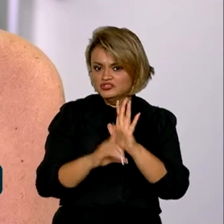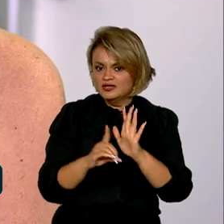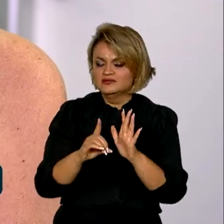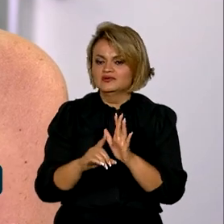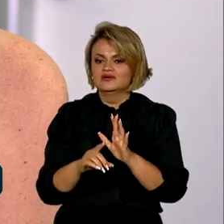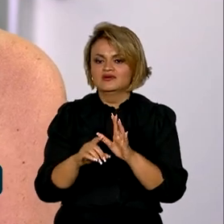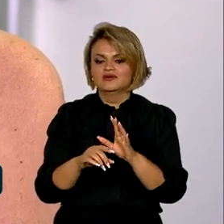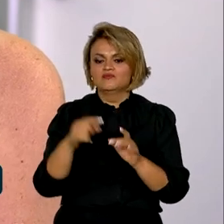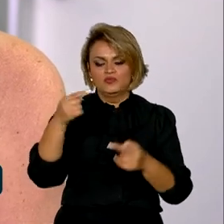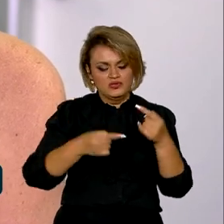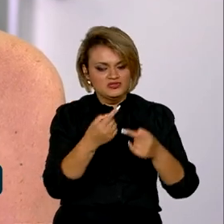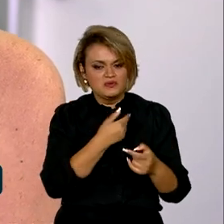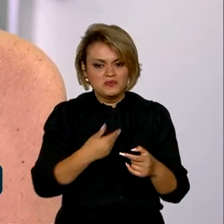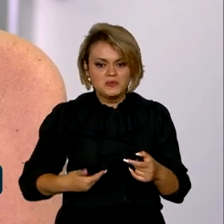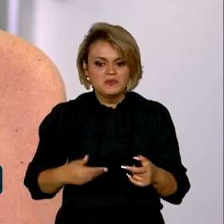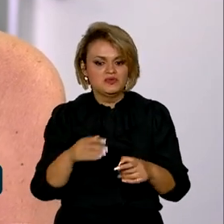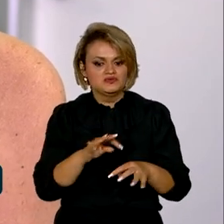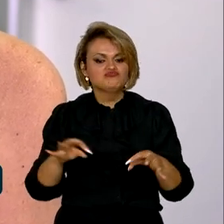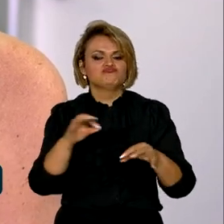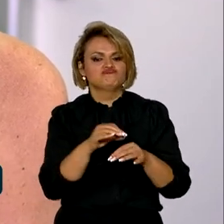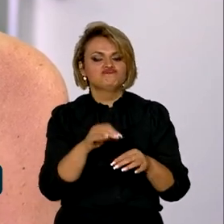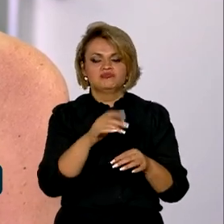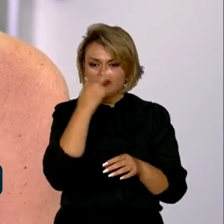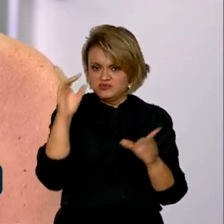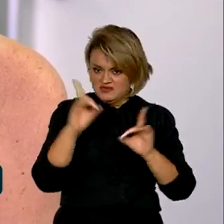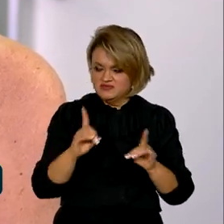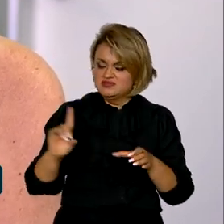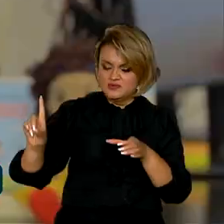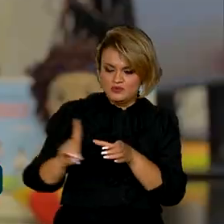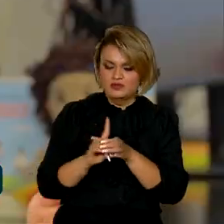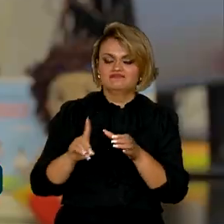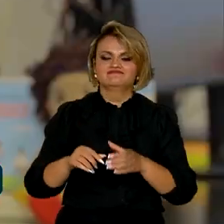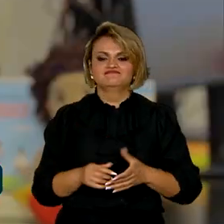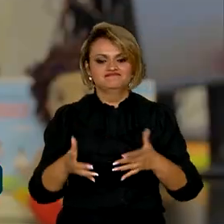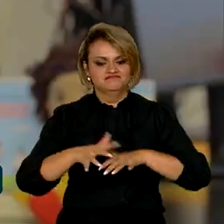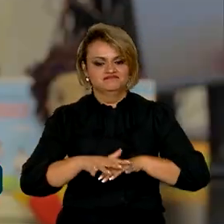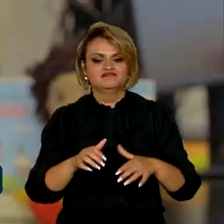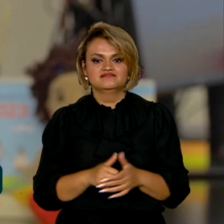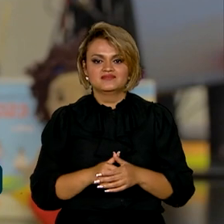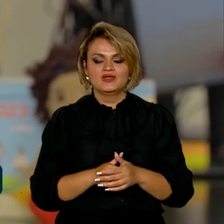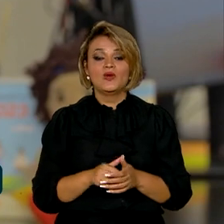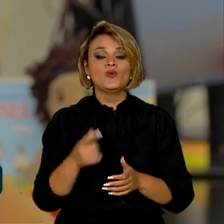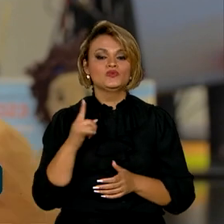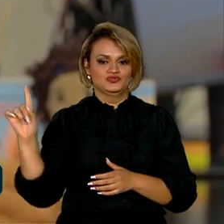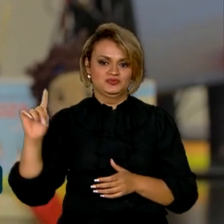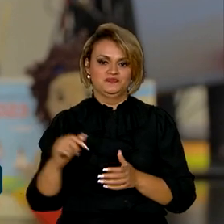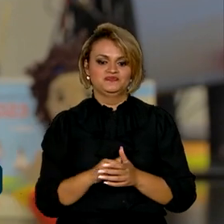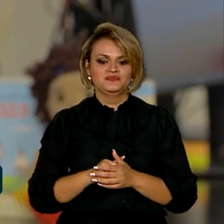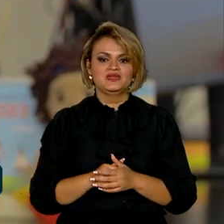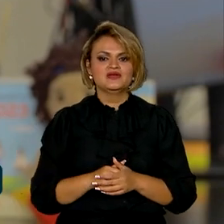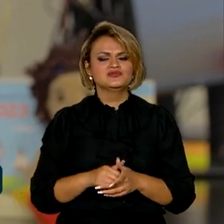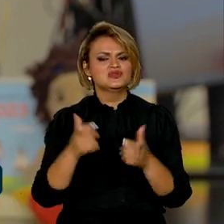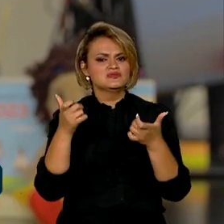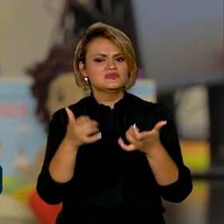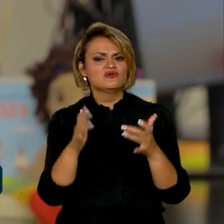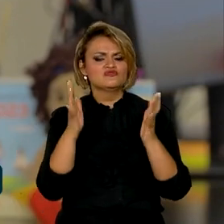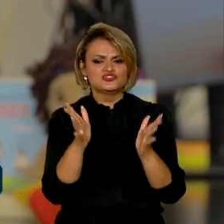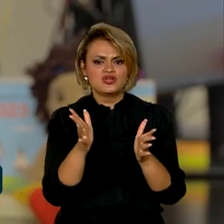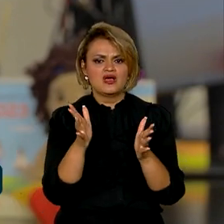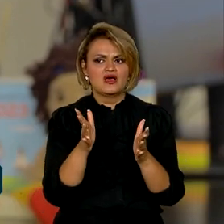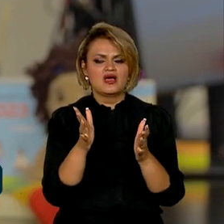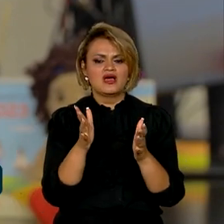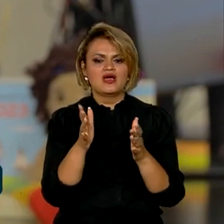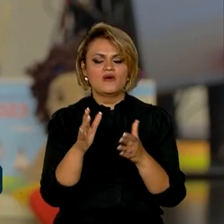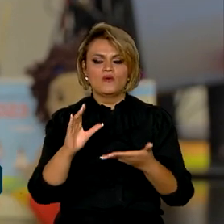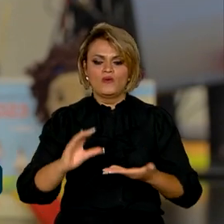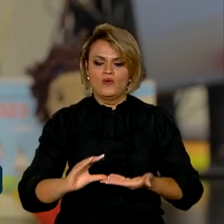a todas as políticas públicas também incluir as pessoas com deficiência. Então, para encerrar agora, a senhora já falou sobre a retomada, né,